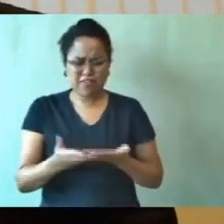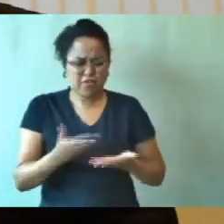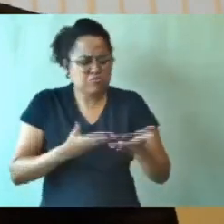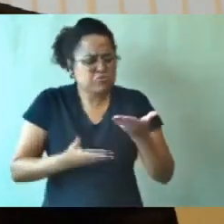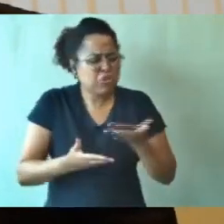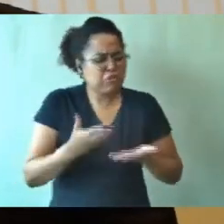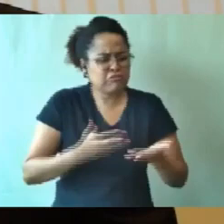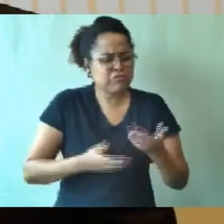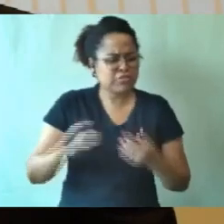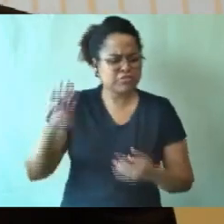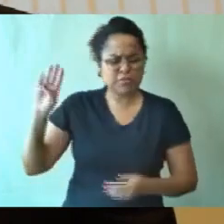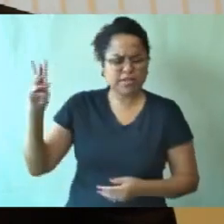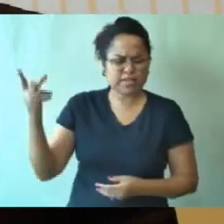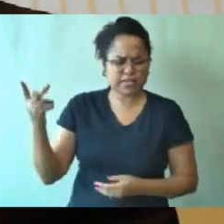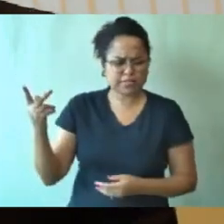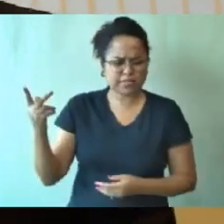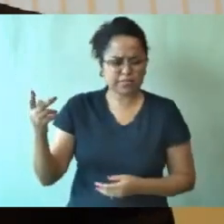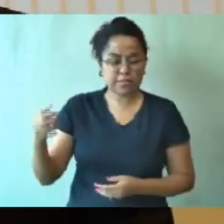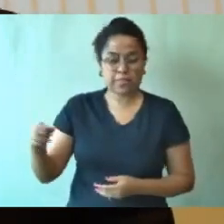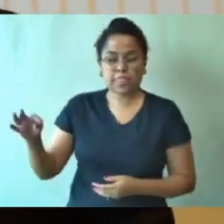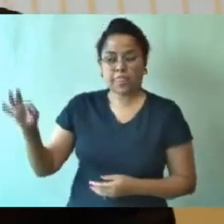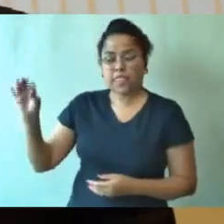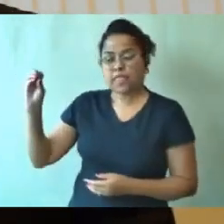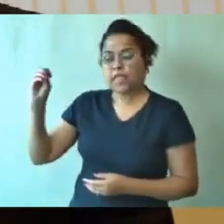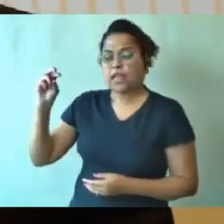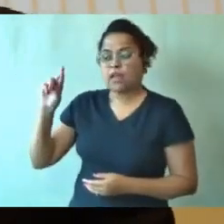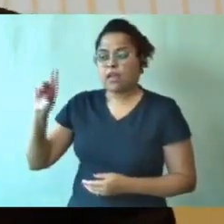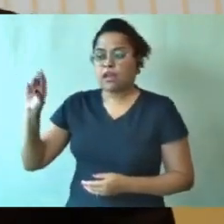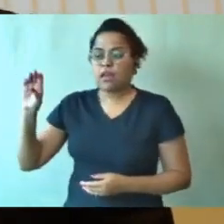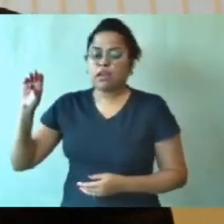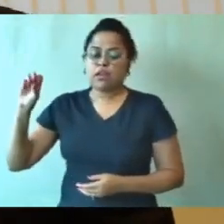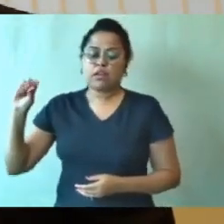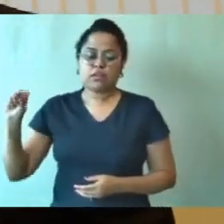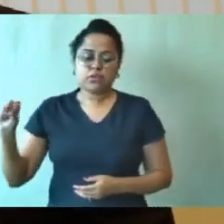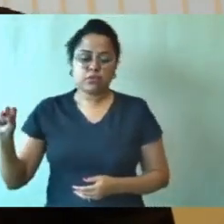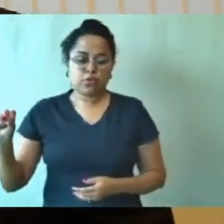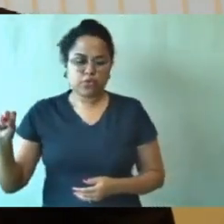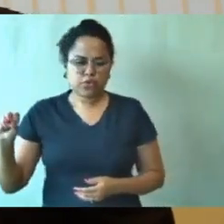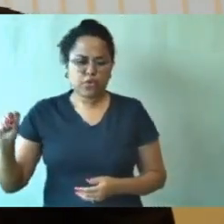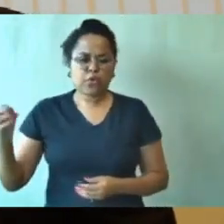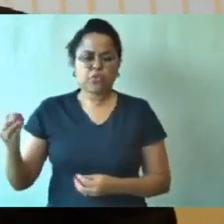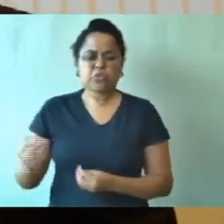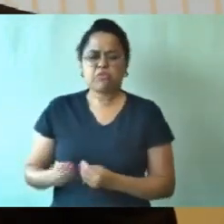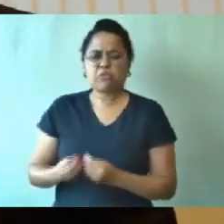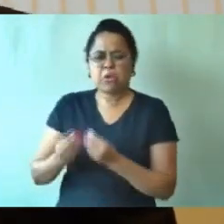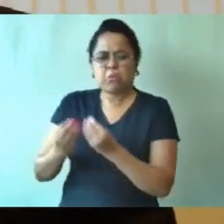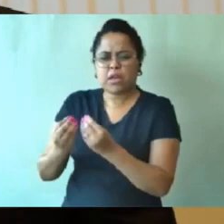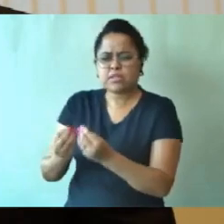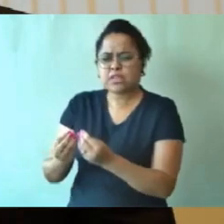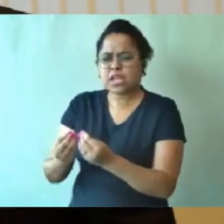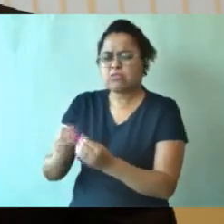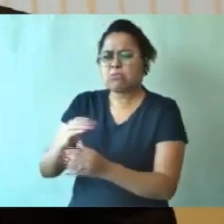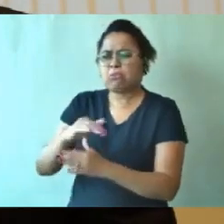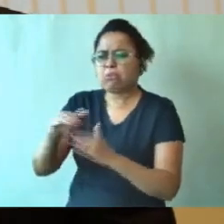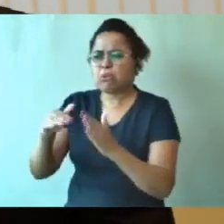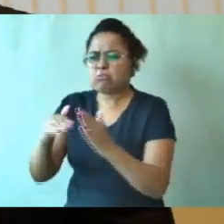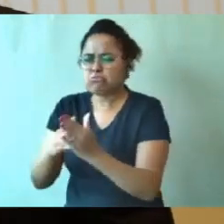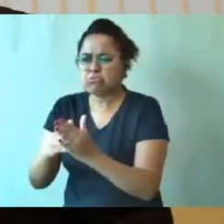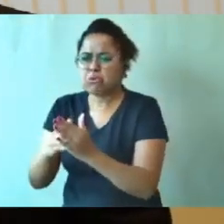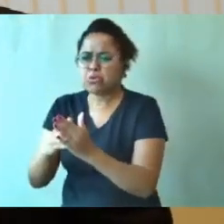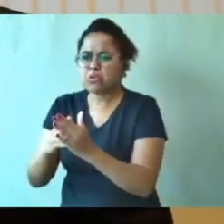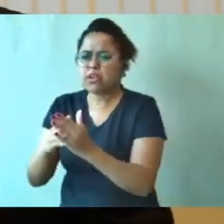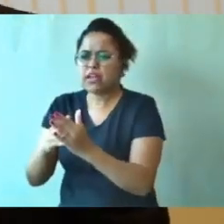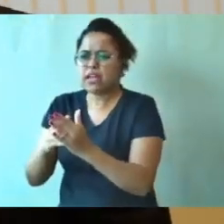Torres, pelo que foi repassado ao consórcio, que manifestou por ofício ao consórcio, por tudo, ela não tinha mais